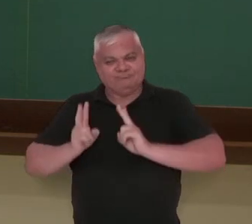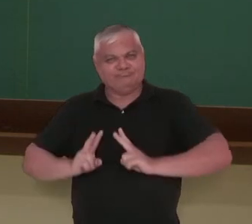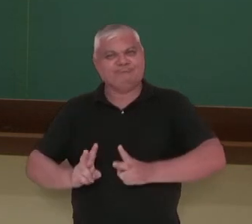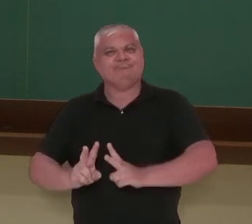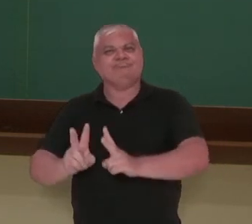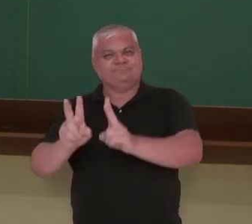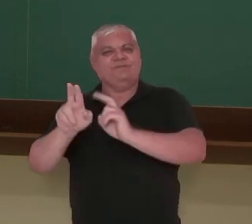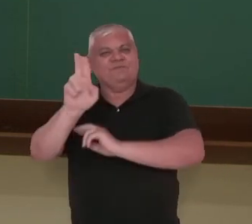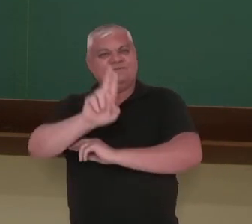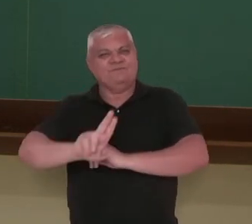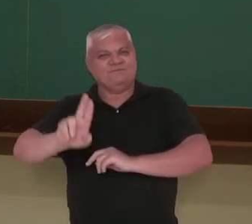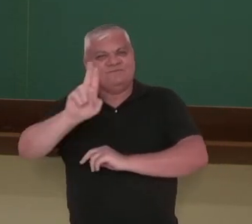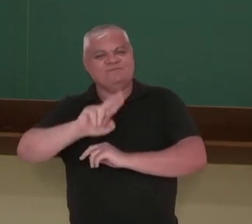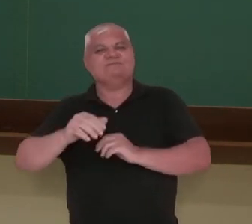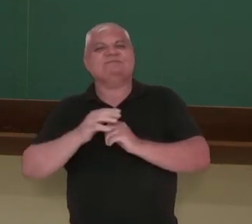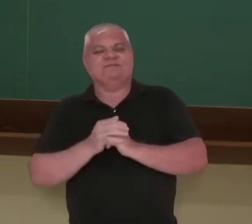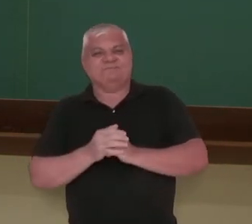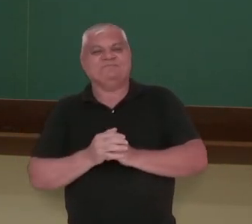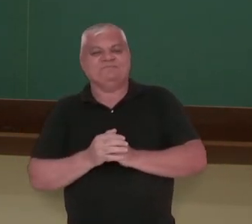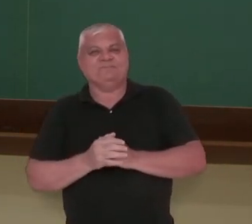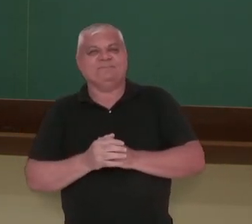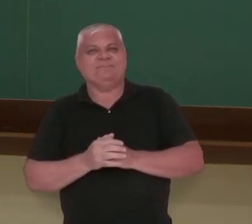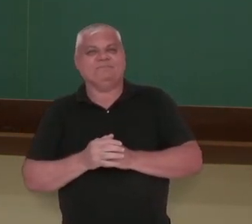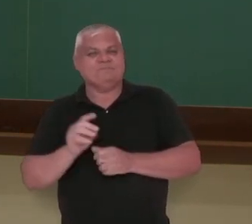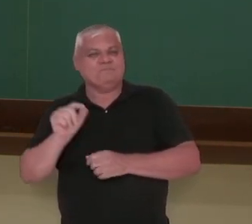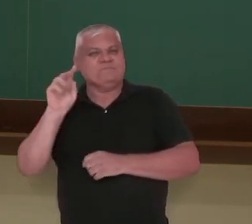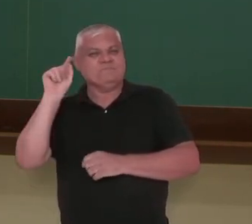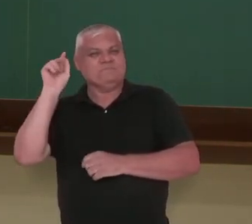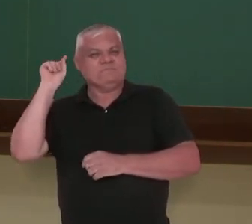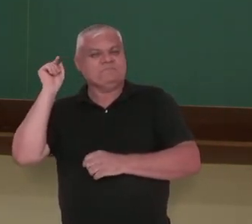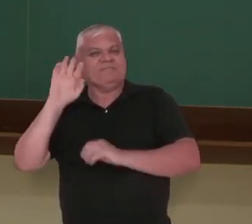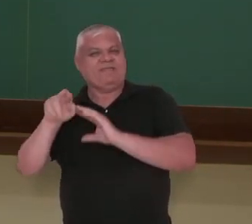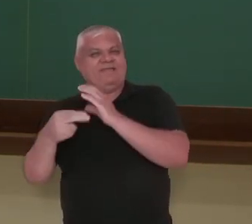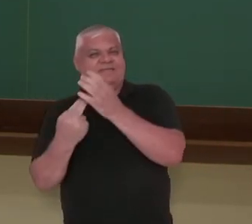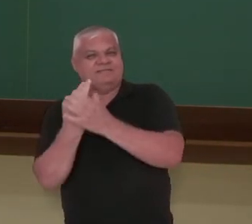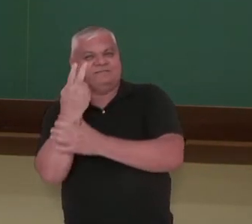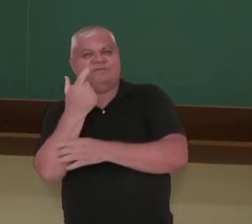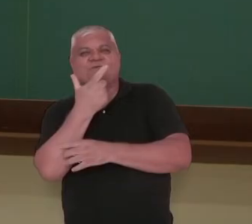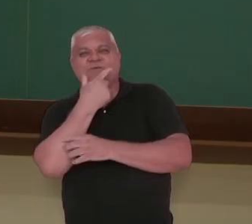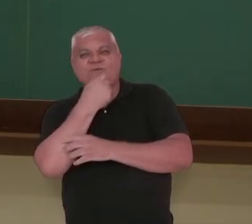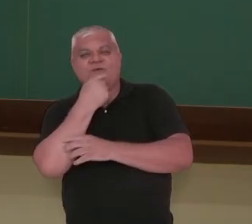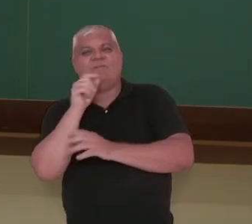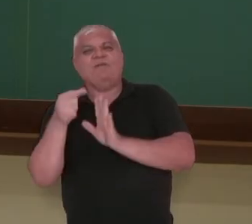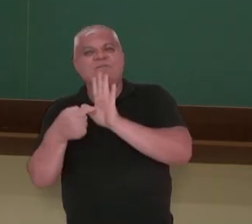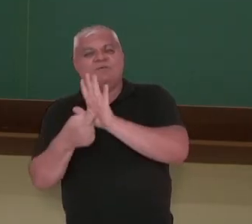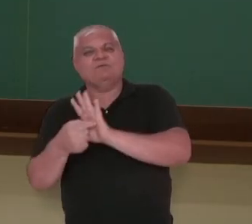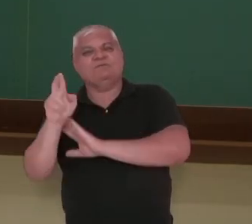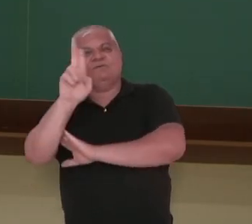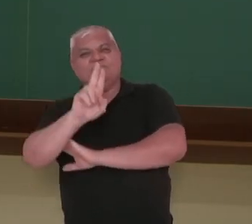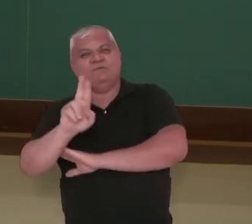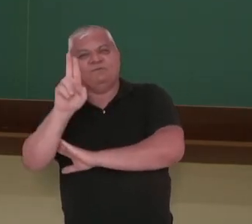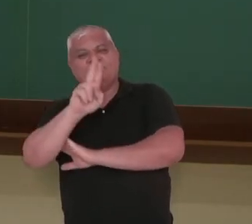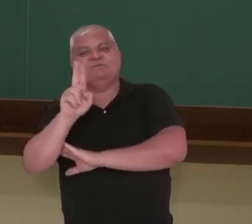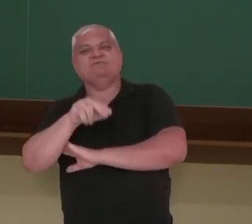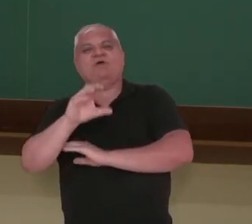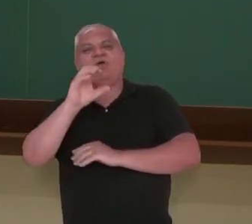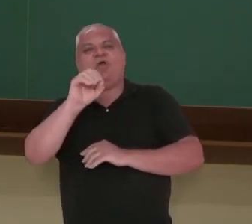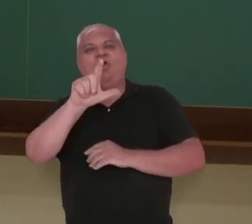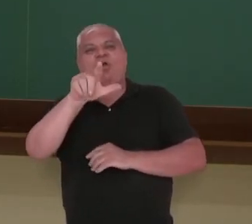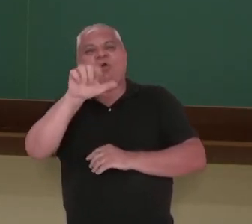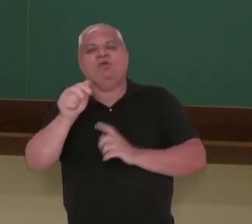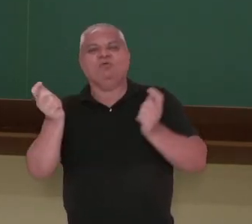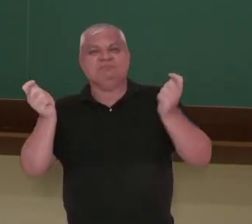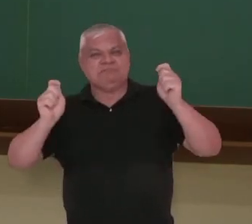e Jan van Eyck, já lá no período do Renascimento, ele trouxe de volta o uso dela. A tinta a óleo permite com que eu